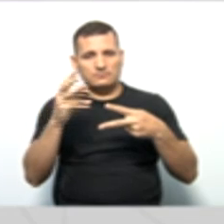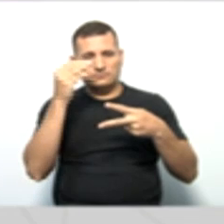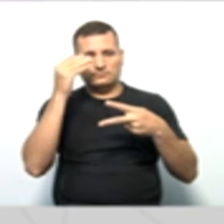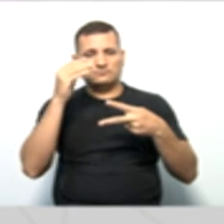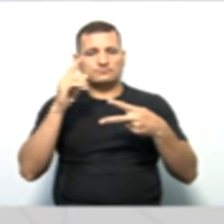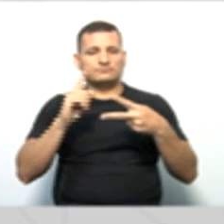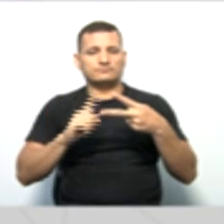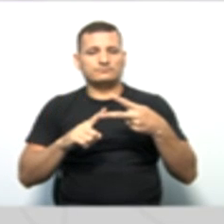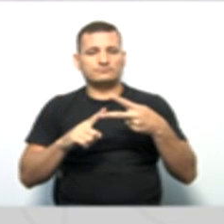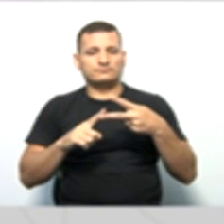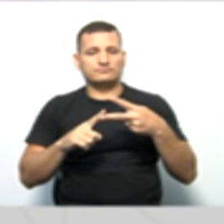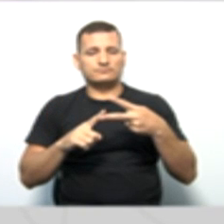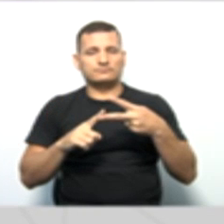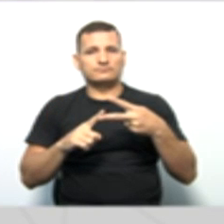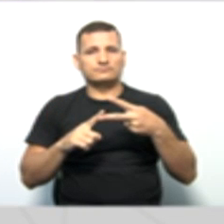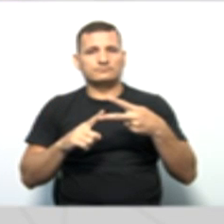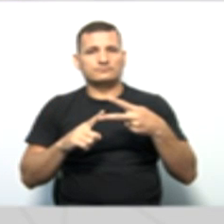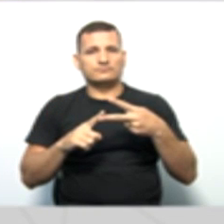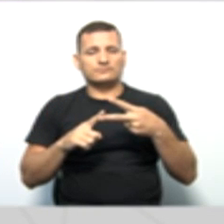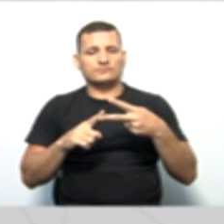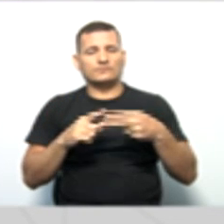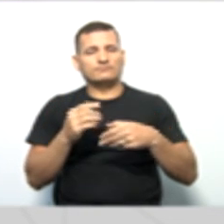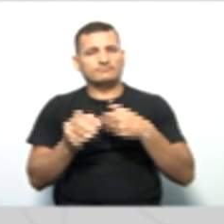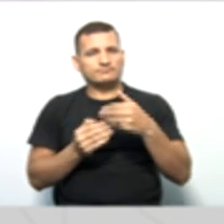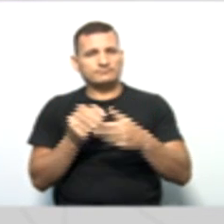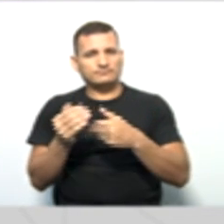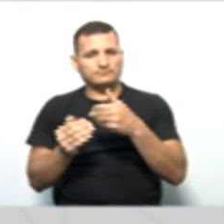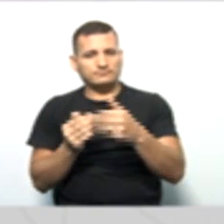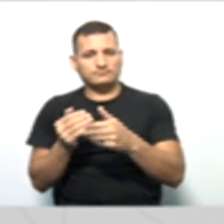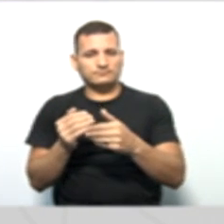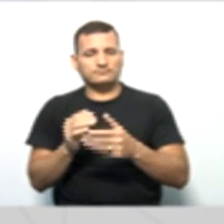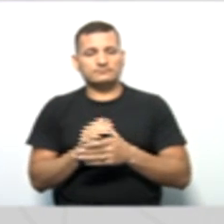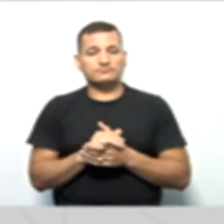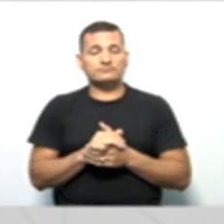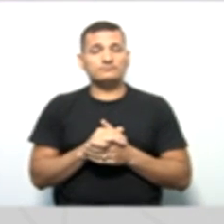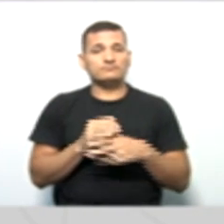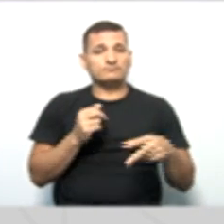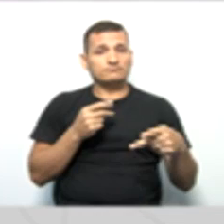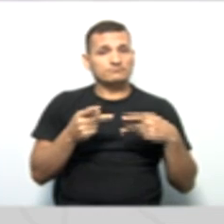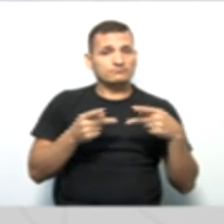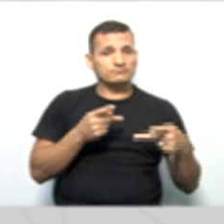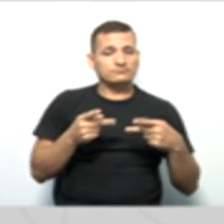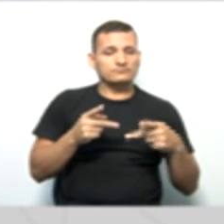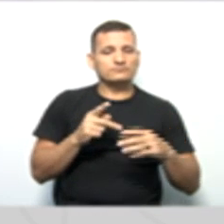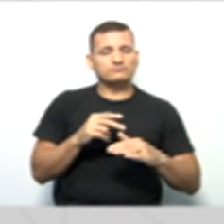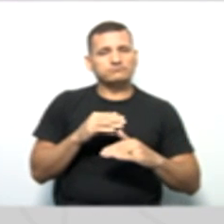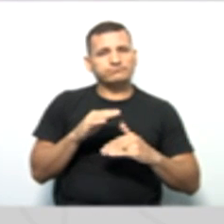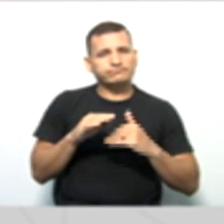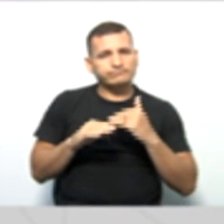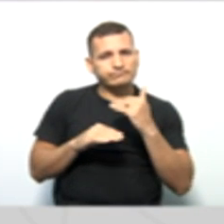dimensão de processo, tá? À medida em que o meu projeto vai evoluindo, ó, não é isso? Eu tenho